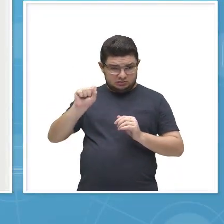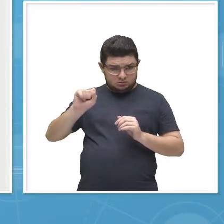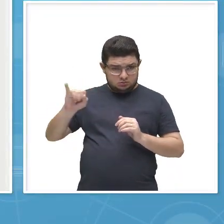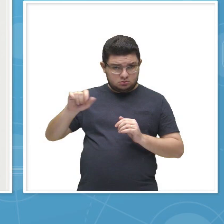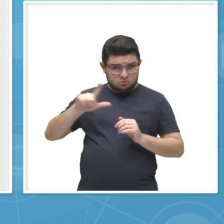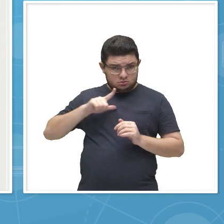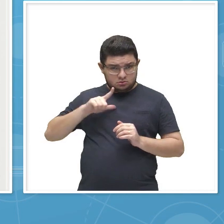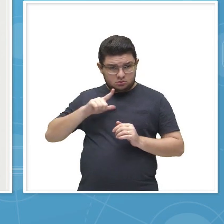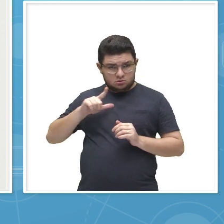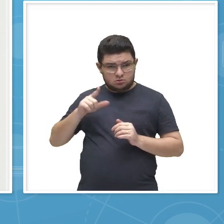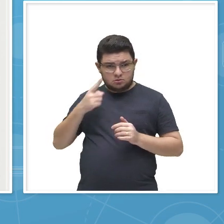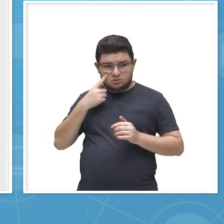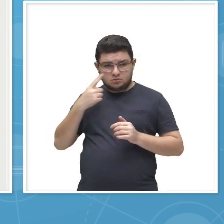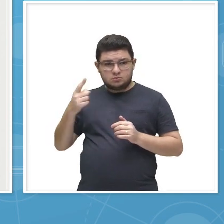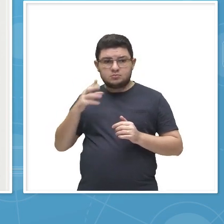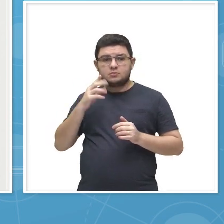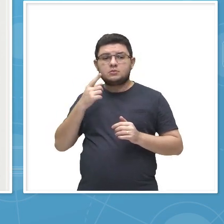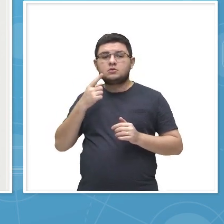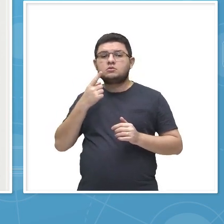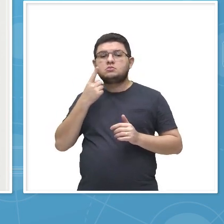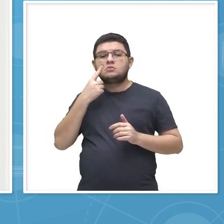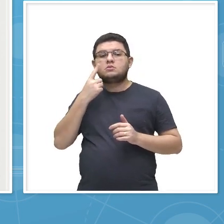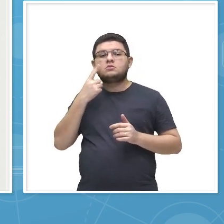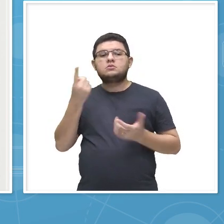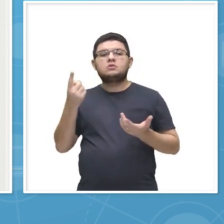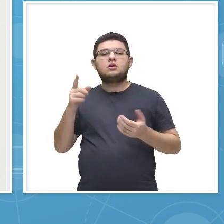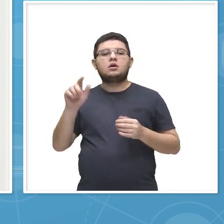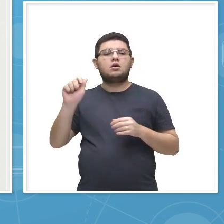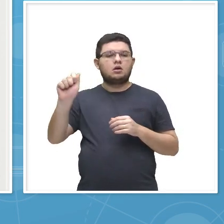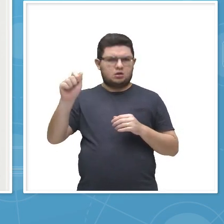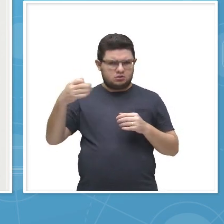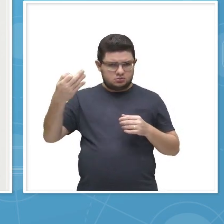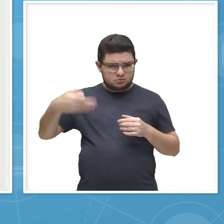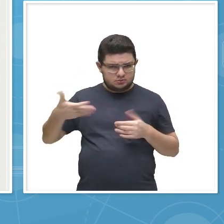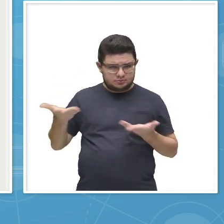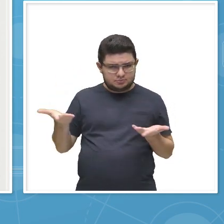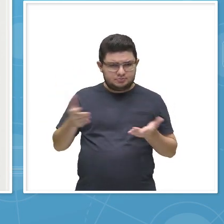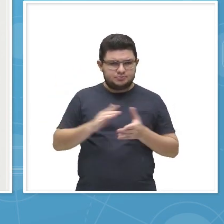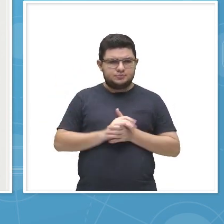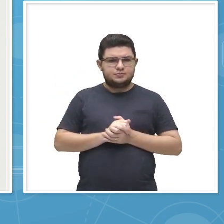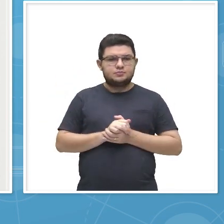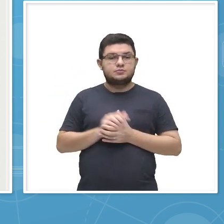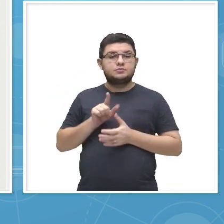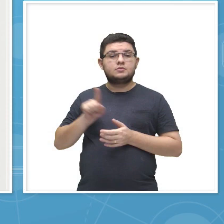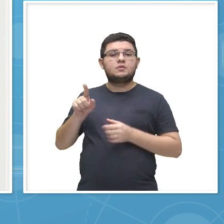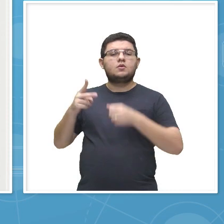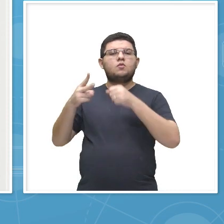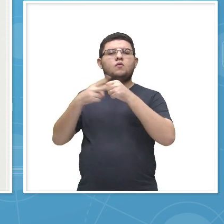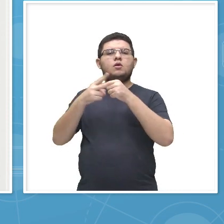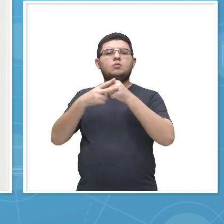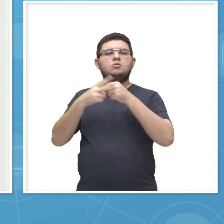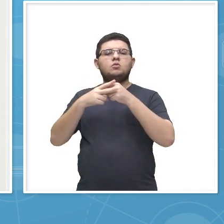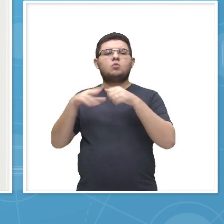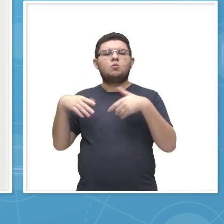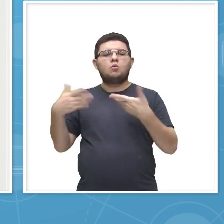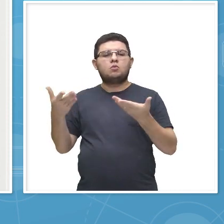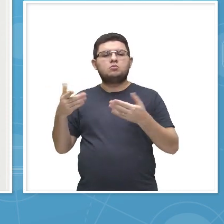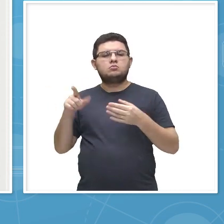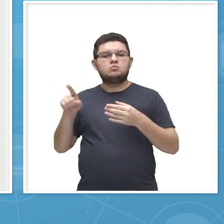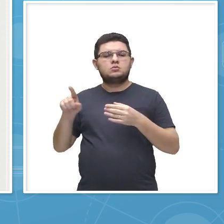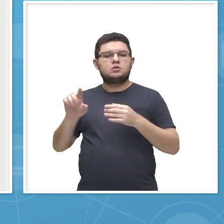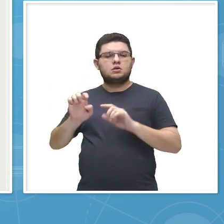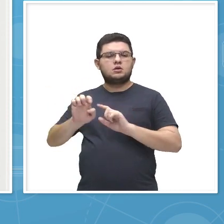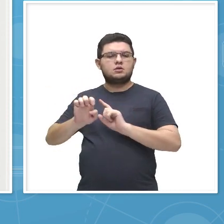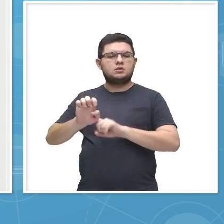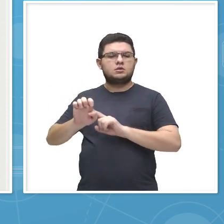ler e né lá no final vamos conferir aqui e o look ferro é onde está o verbo aqui nessa frase people aqui está